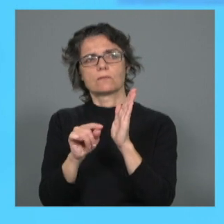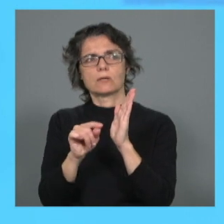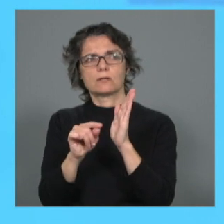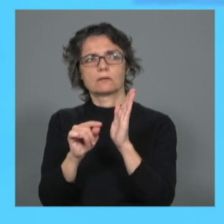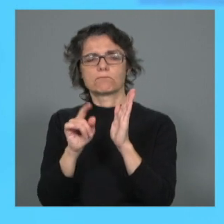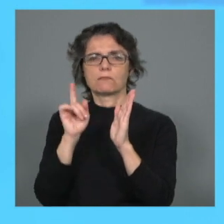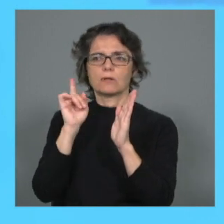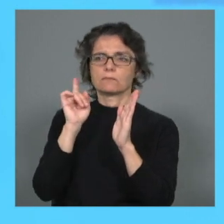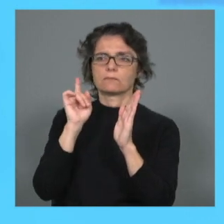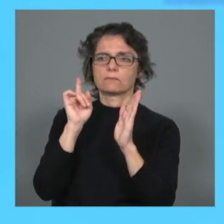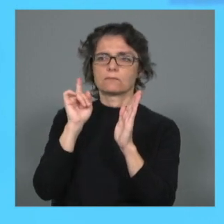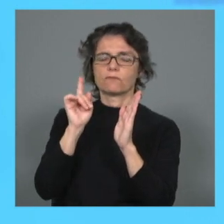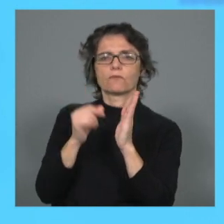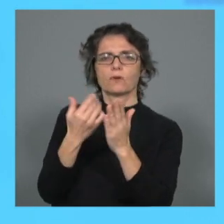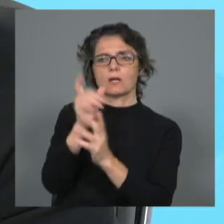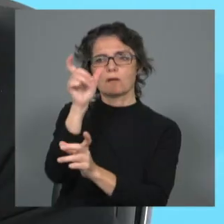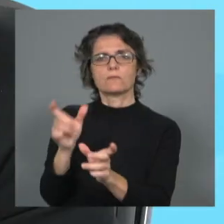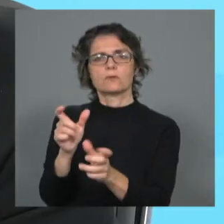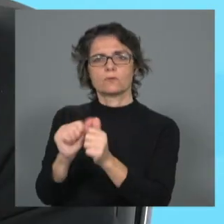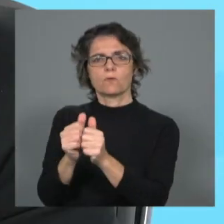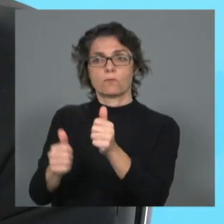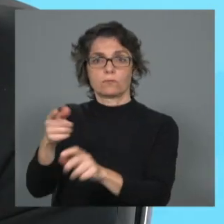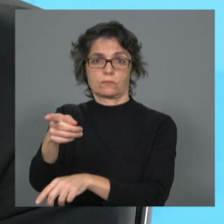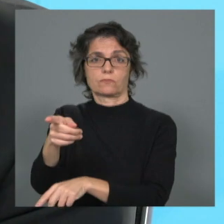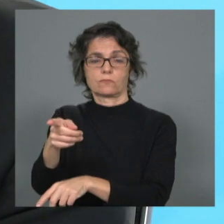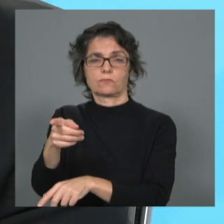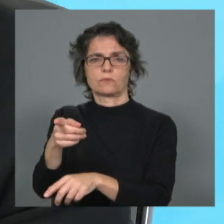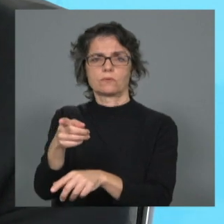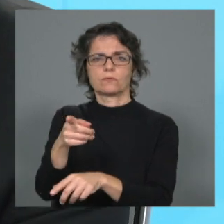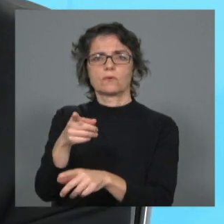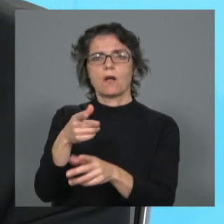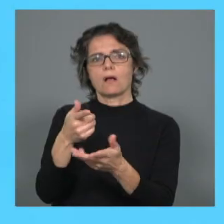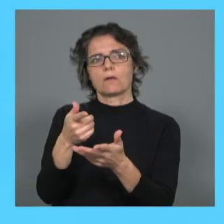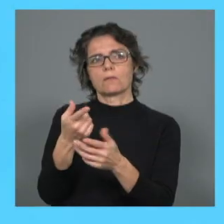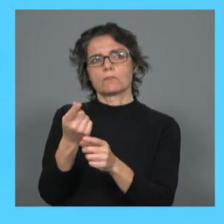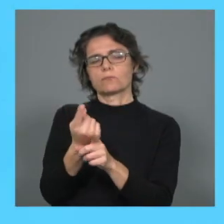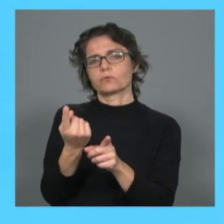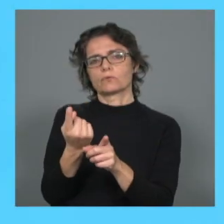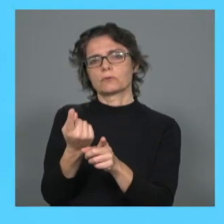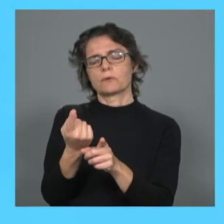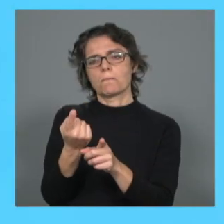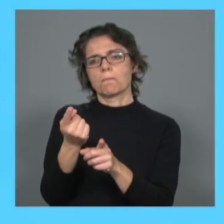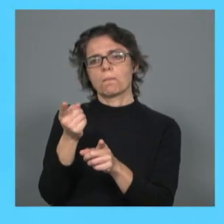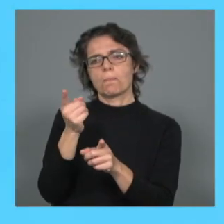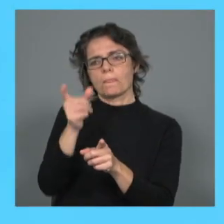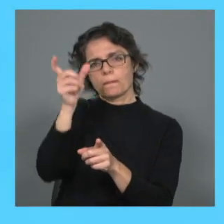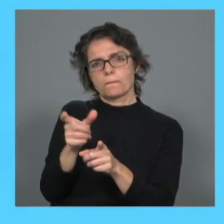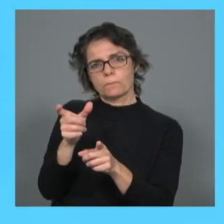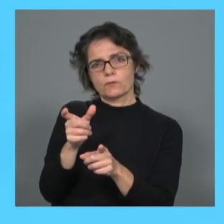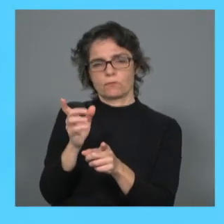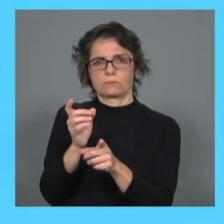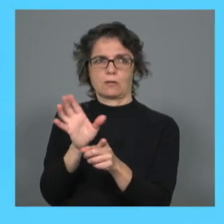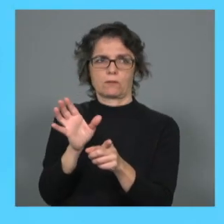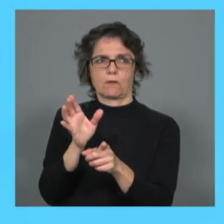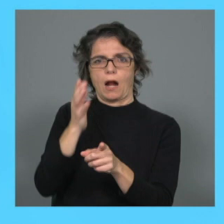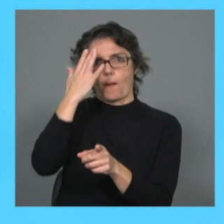pessoa que o executa, não é? É importante ter este referencial, não tanto pela a capacidade ou a perfeição com que